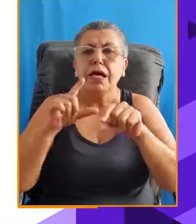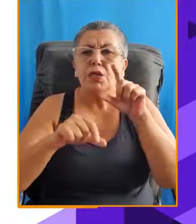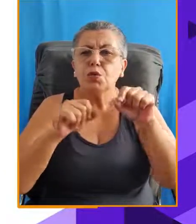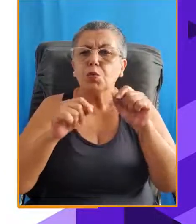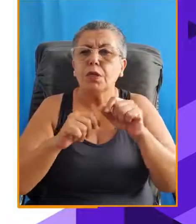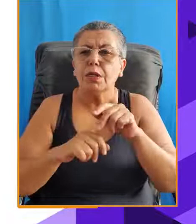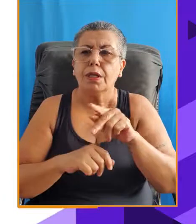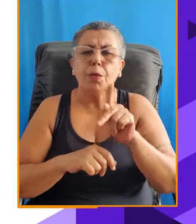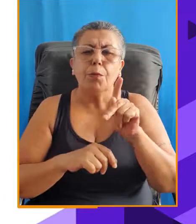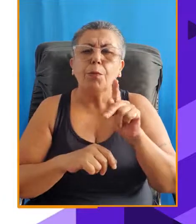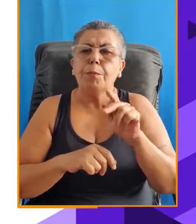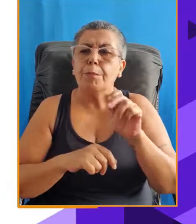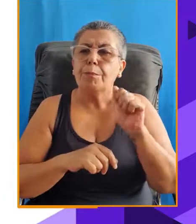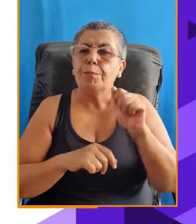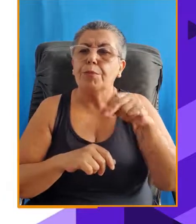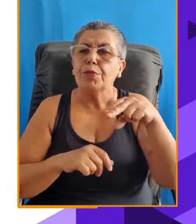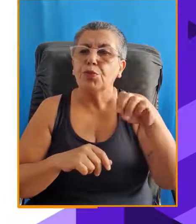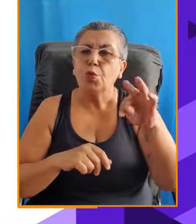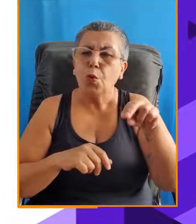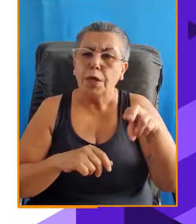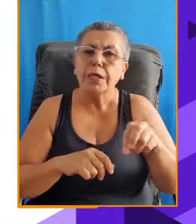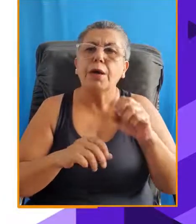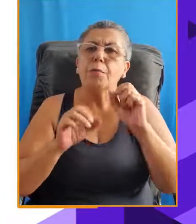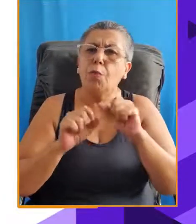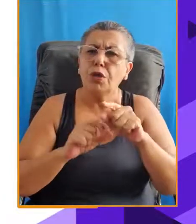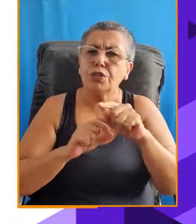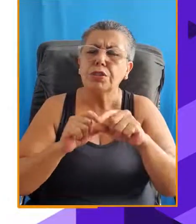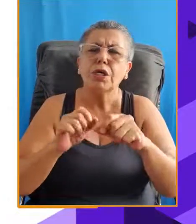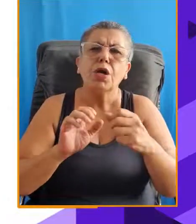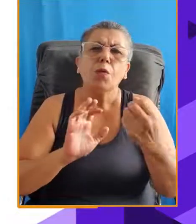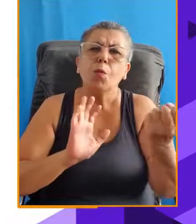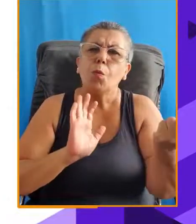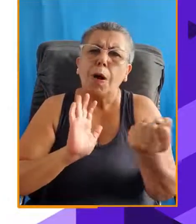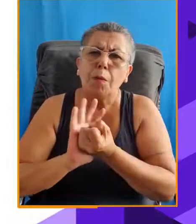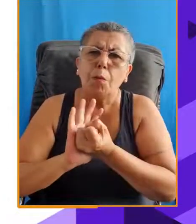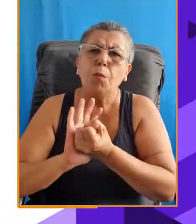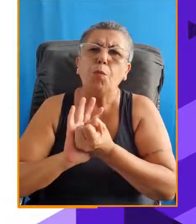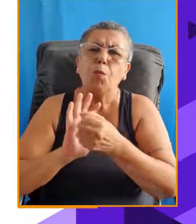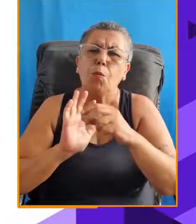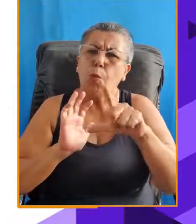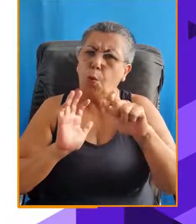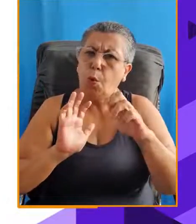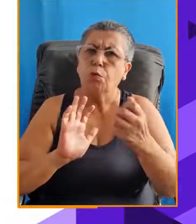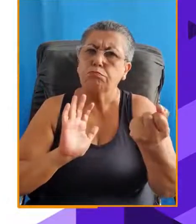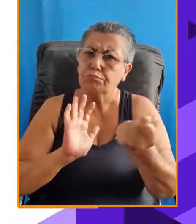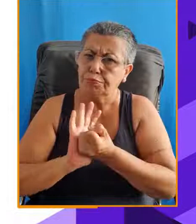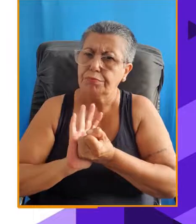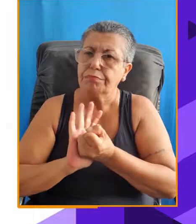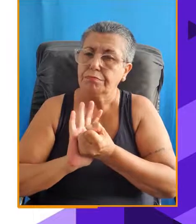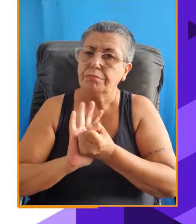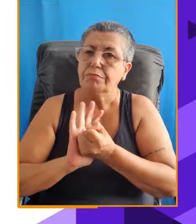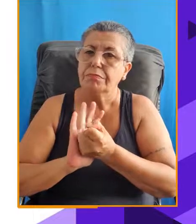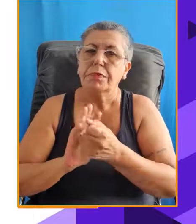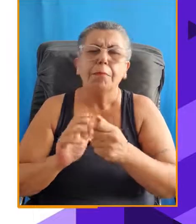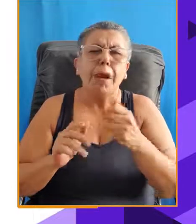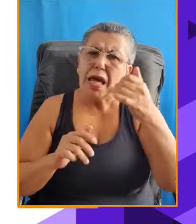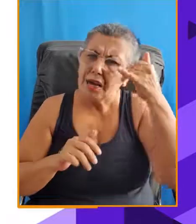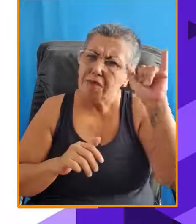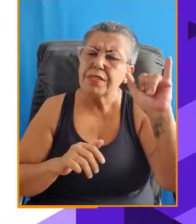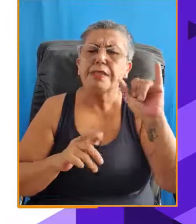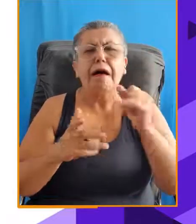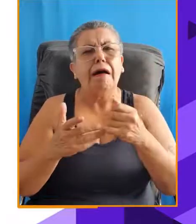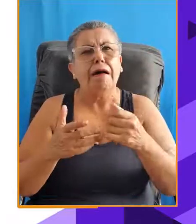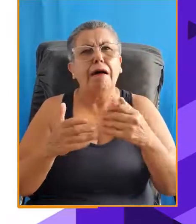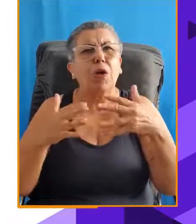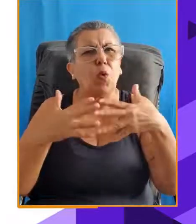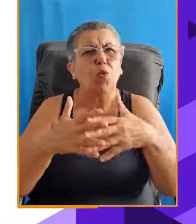por Pantone pode ser justificada na elaboração de um logotipo que terá uso impresso. Para evitar distorções de